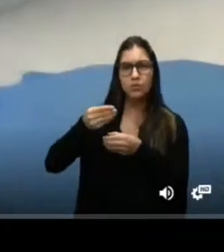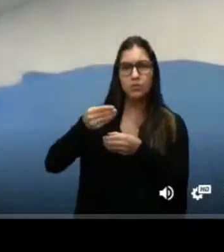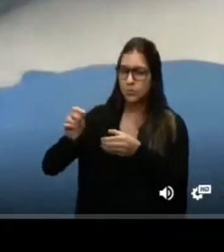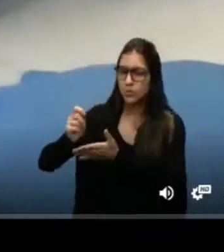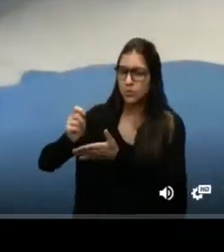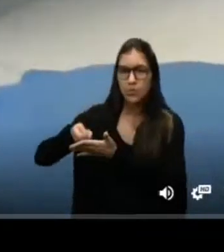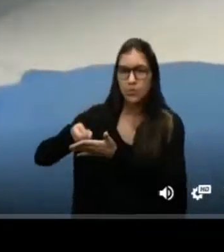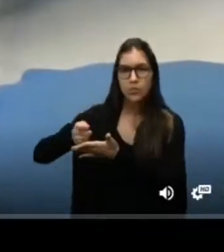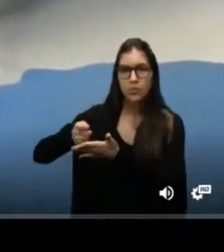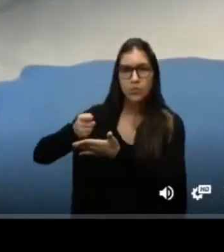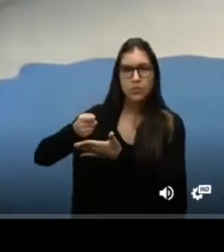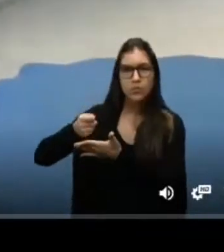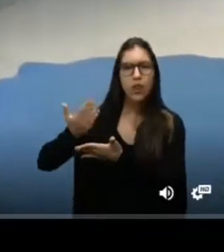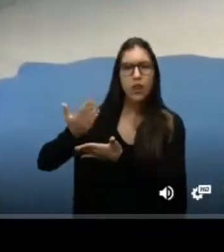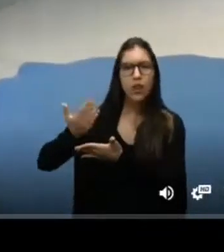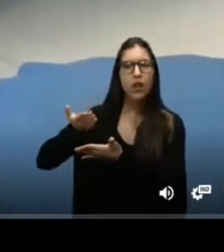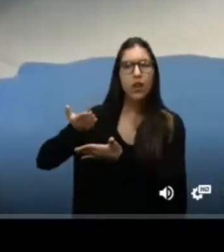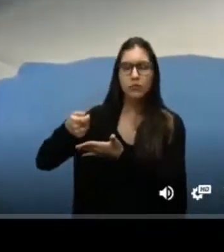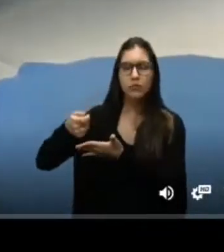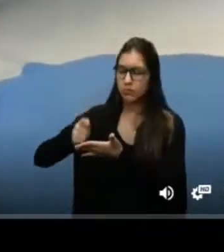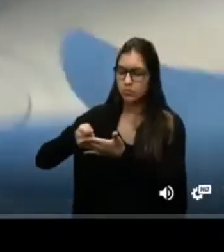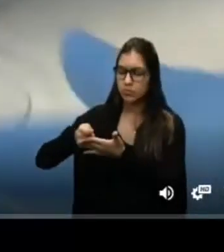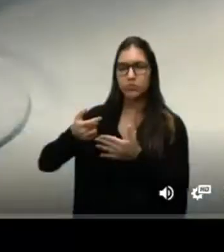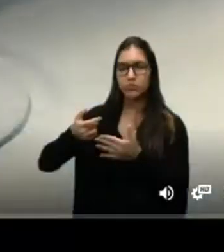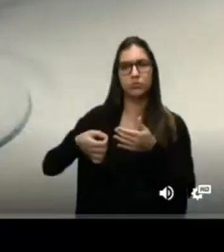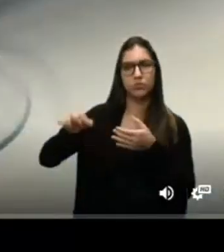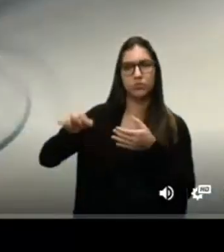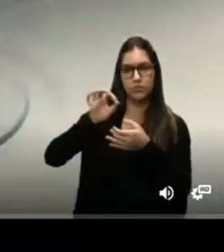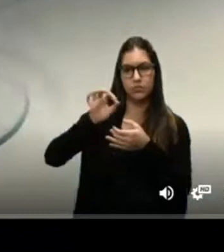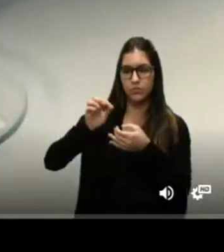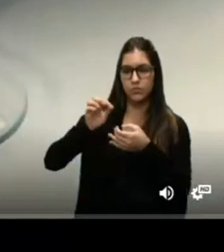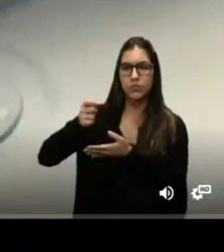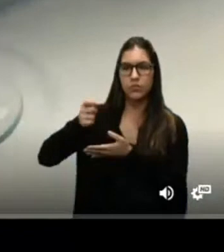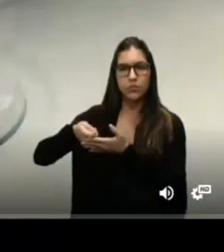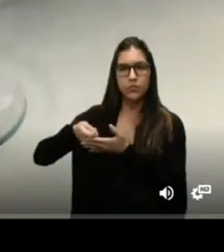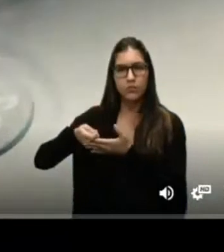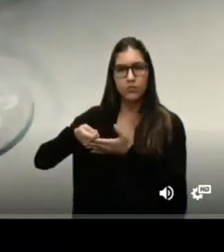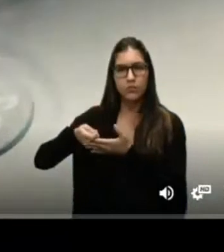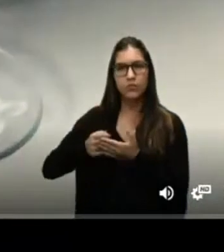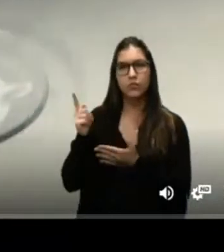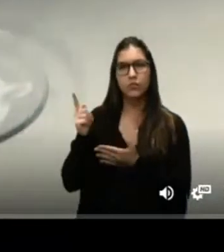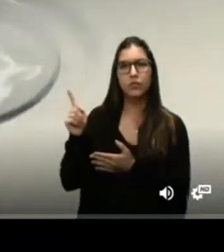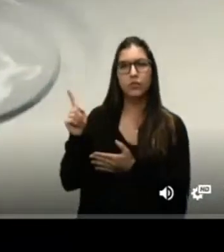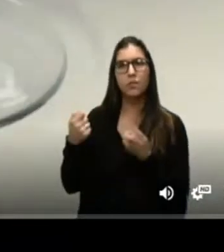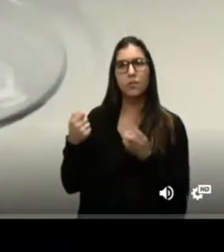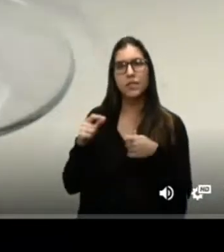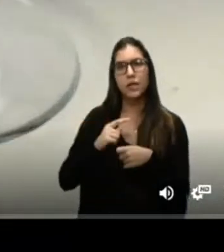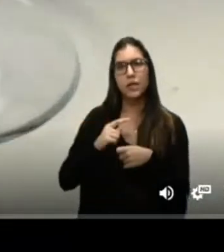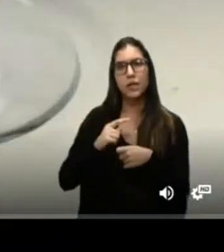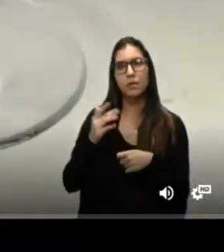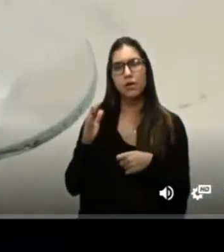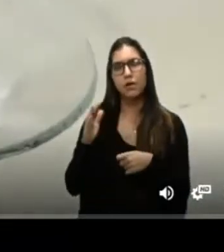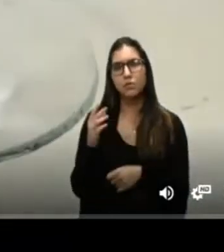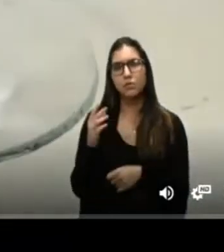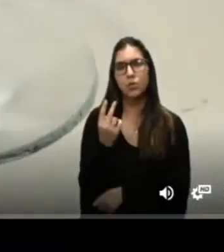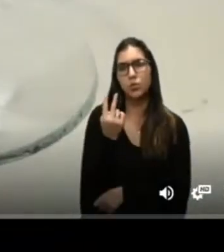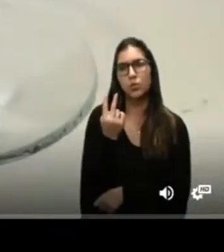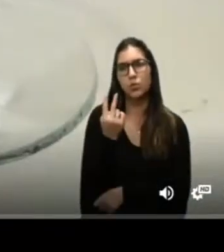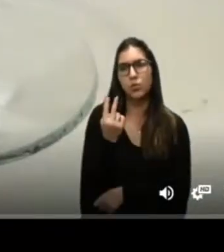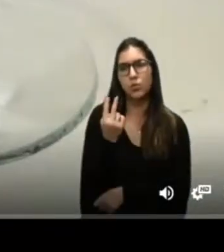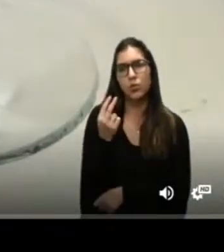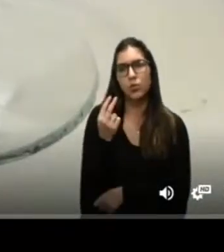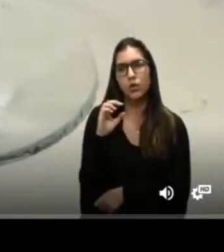esse sólido ele vai entrando dentro do tubo capilar. Tá vendo o tubo capilar, ó? O tubo capilar ele precisa ter aproximadamente 2